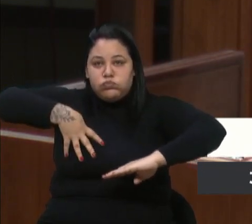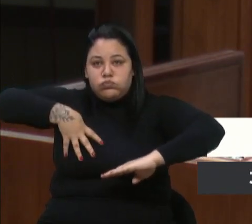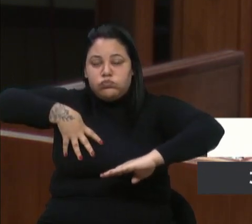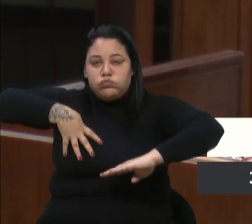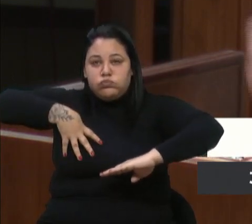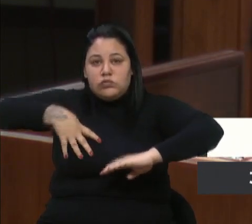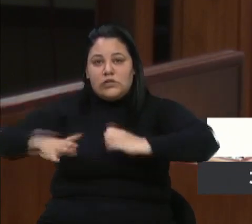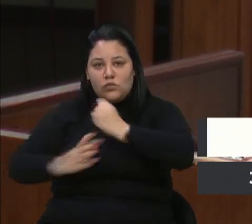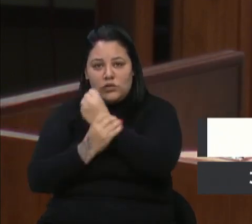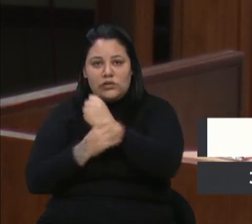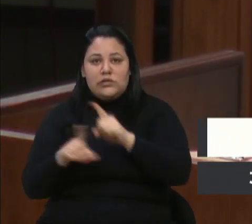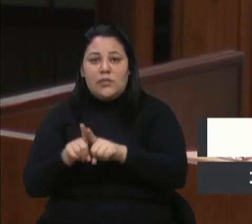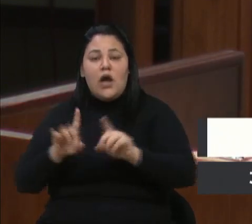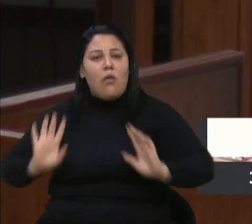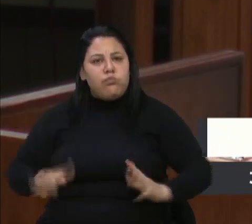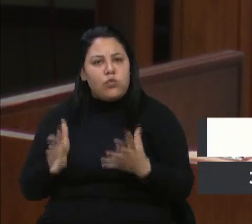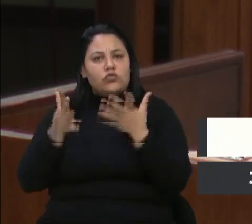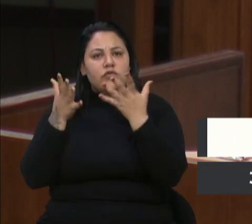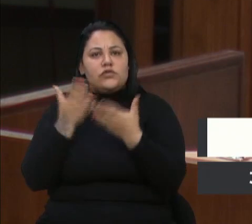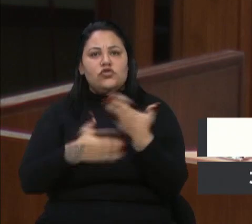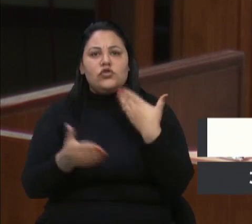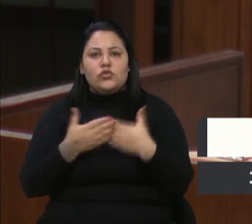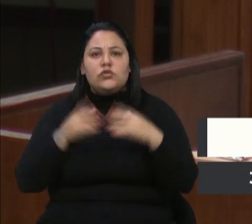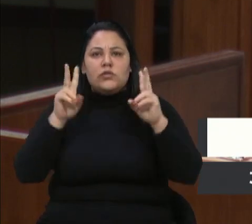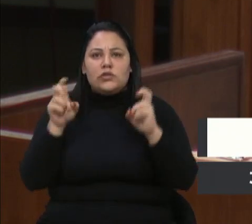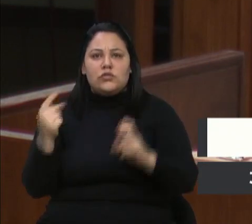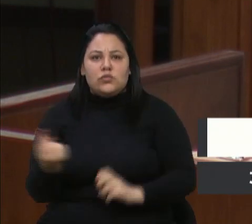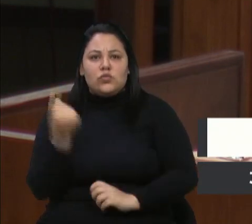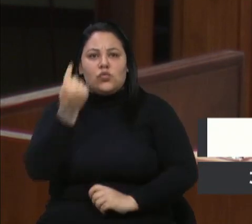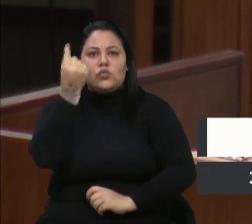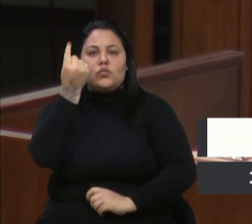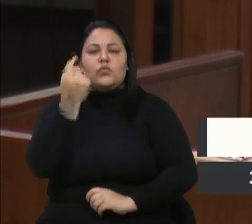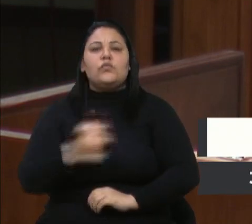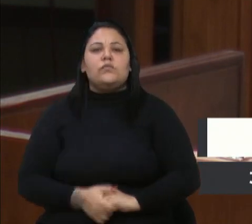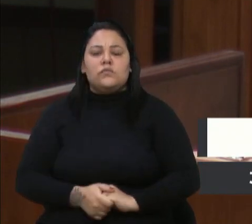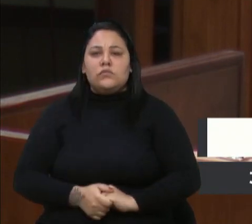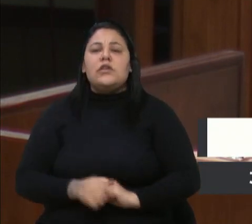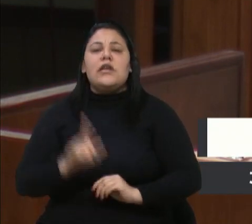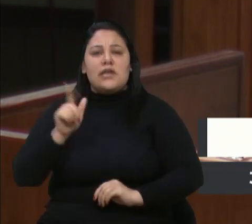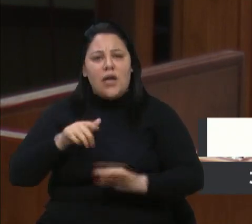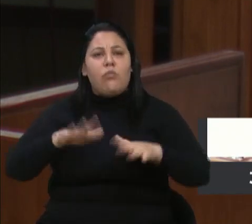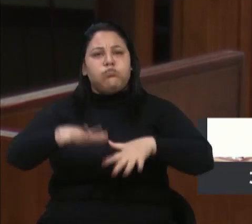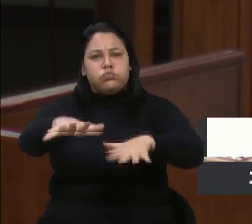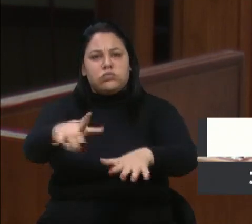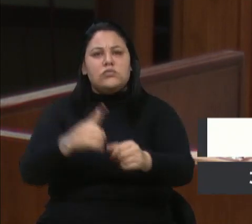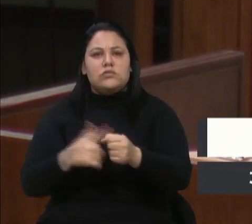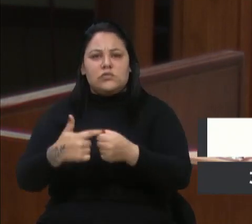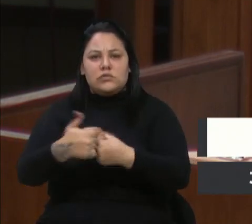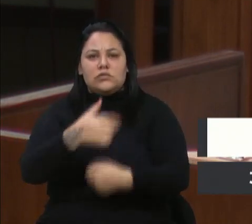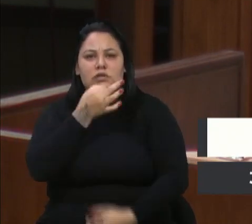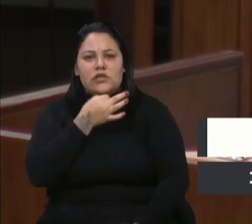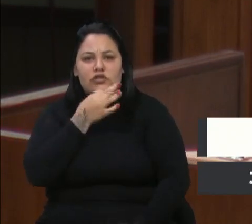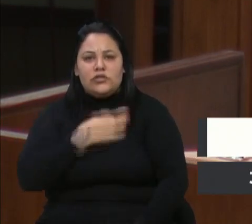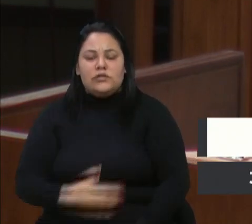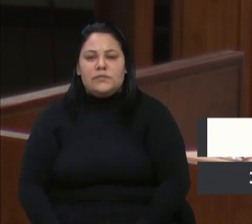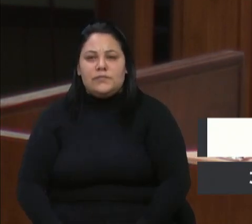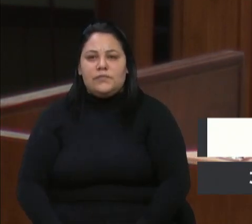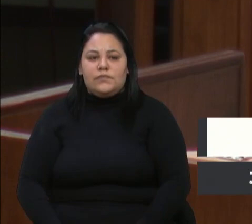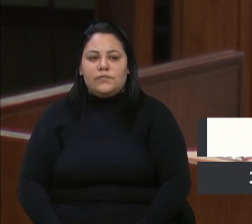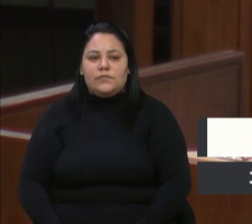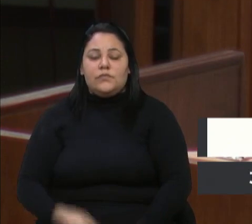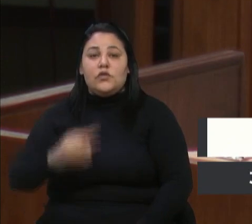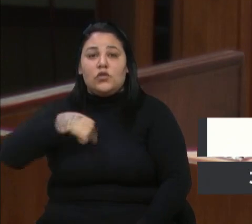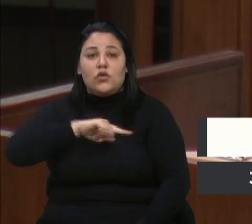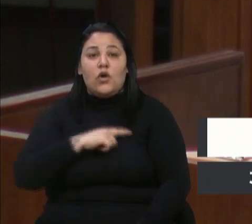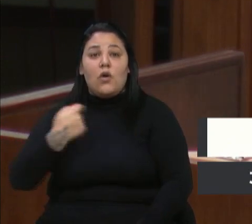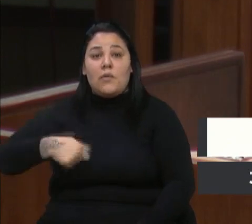engajamento de todos para esta pauta única que é o trânsito na nossa cidade, né? Nós